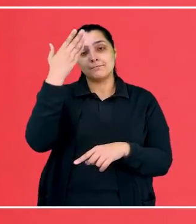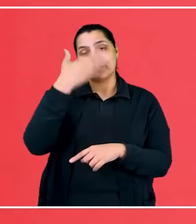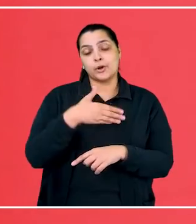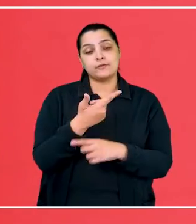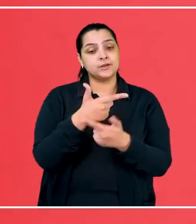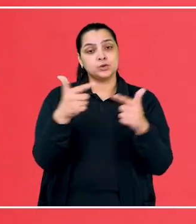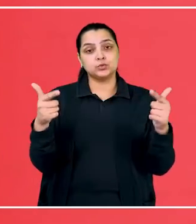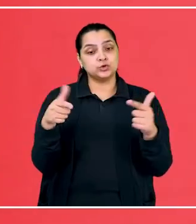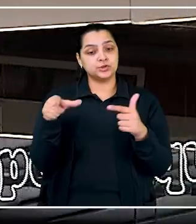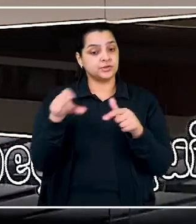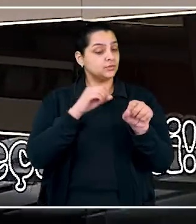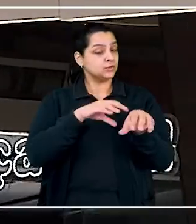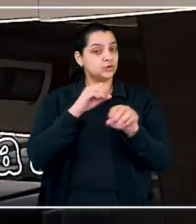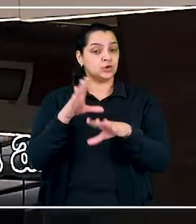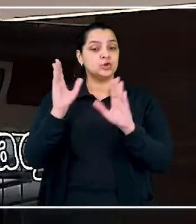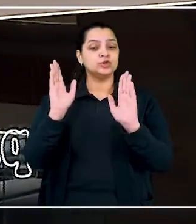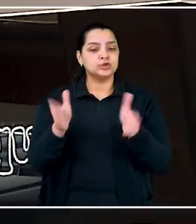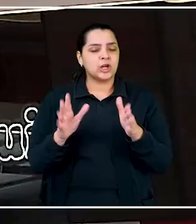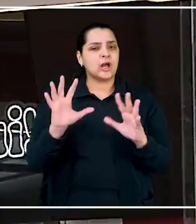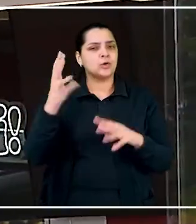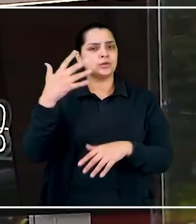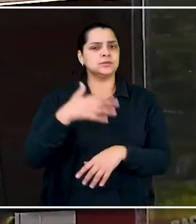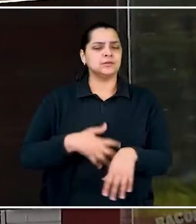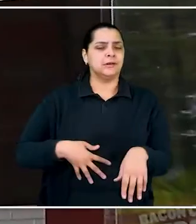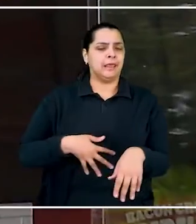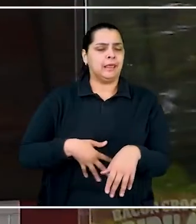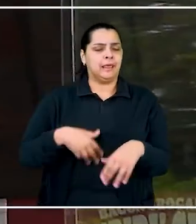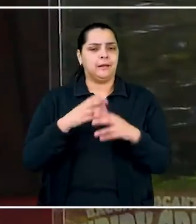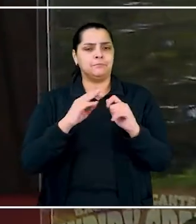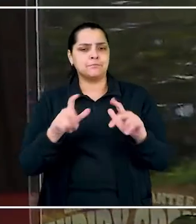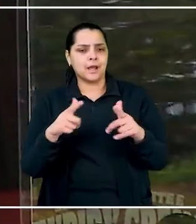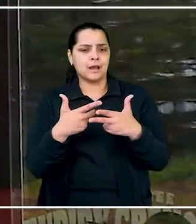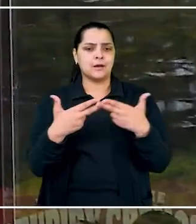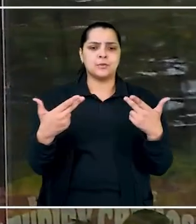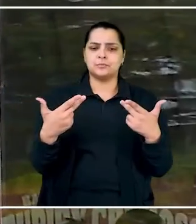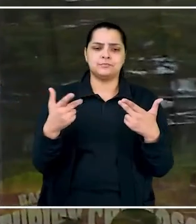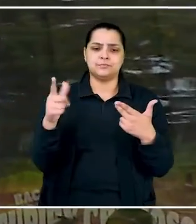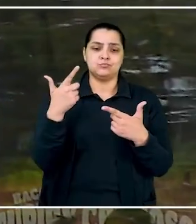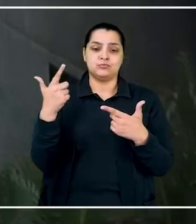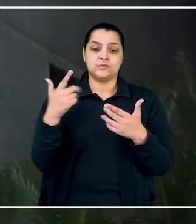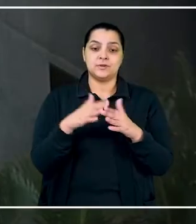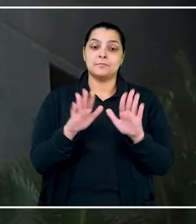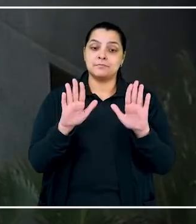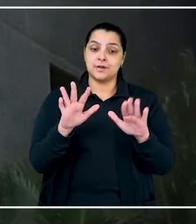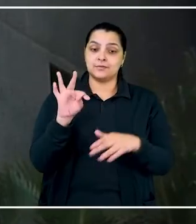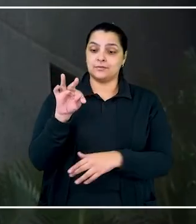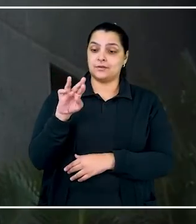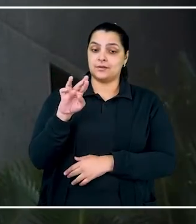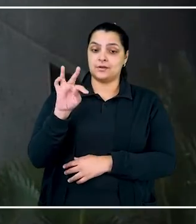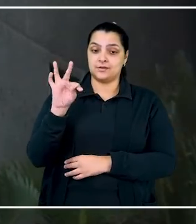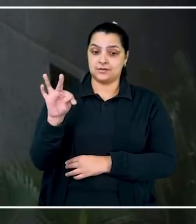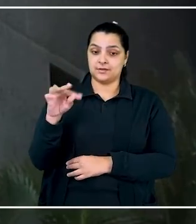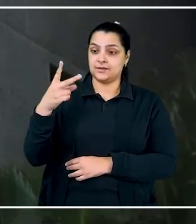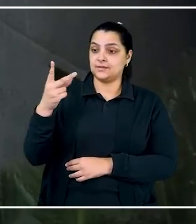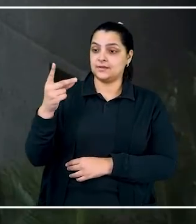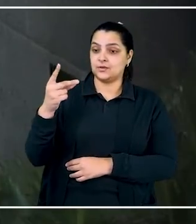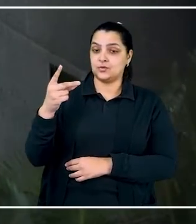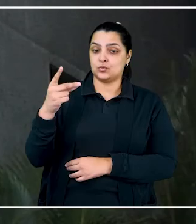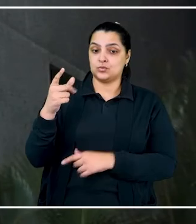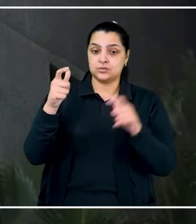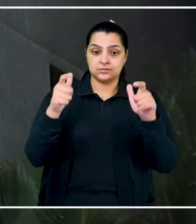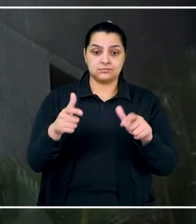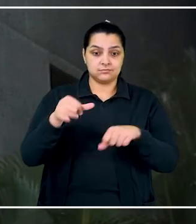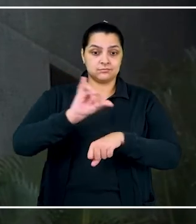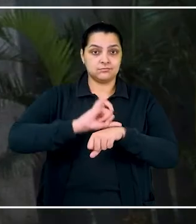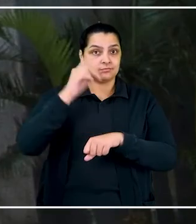houve prova de que o instrutor já tivesse passado mal em razão da comida oferecida. Mas o Tribunal Regional do Trabalho da 2ª